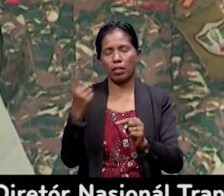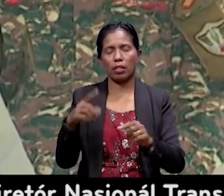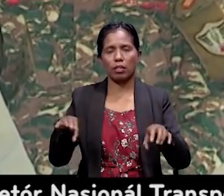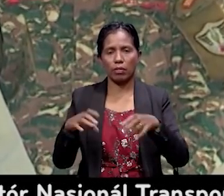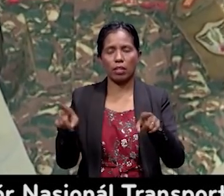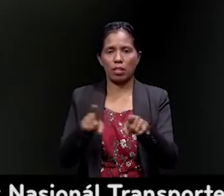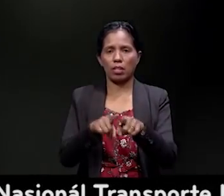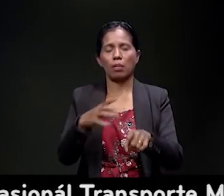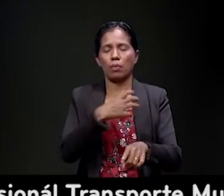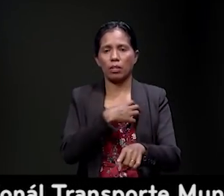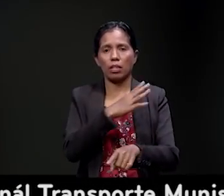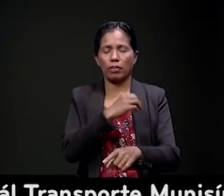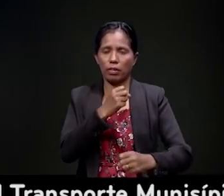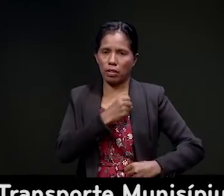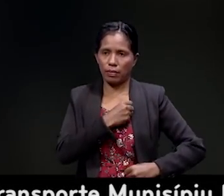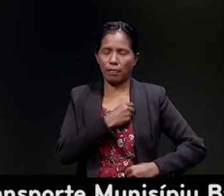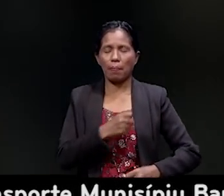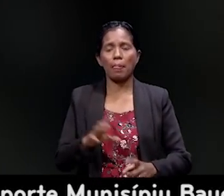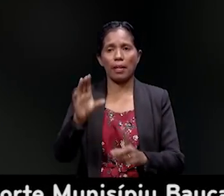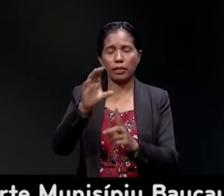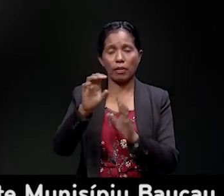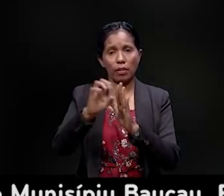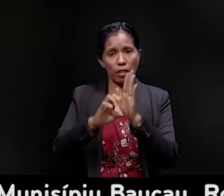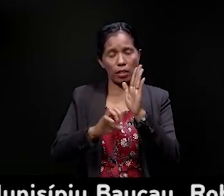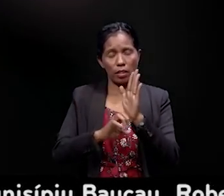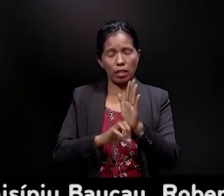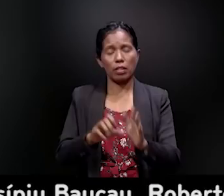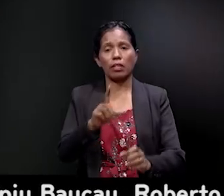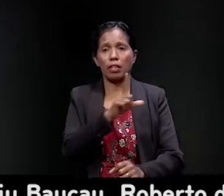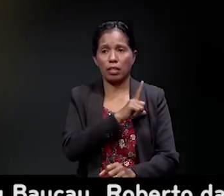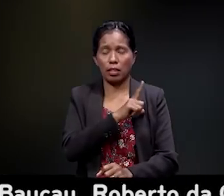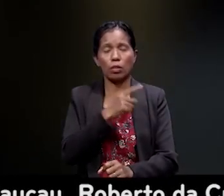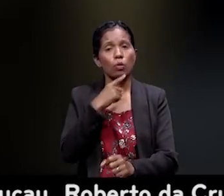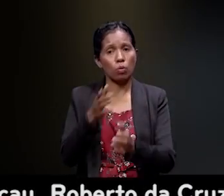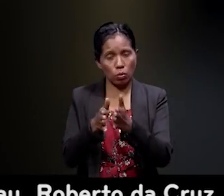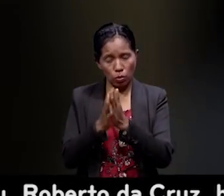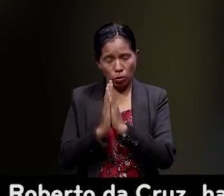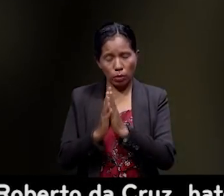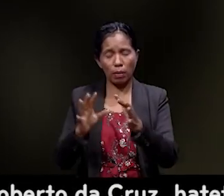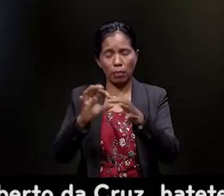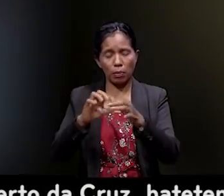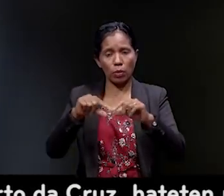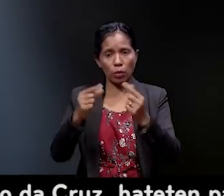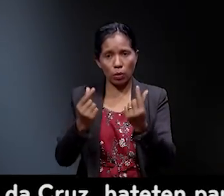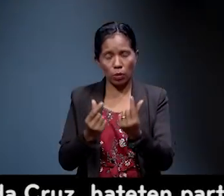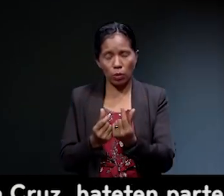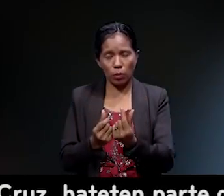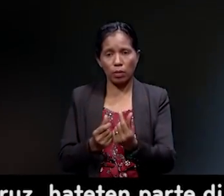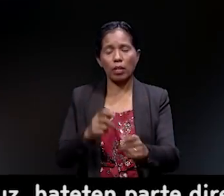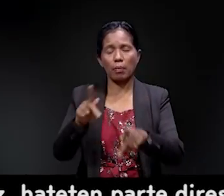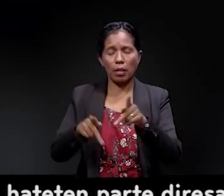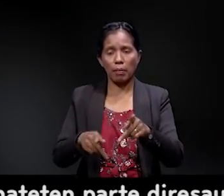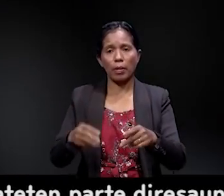Aluka sai. Se vestado maior FFDT Lemos, russo para membro grupo arte marcial no comunidade NB, ela é a